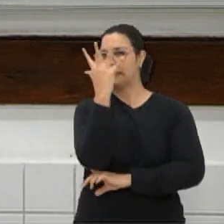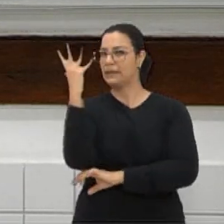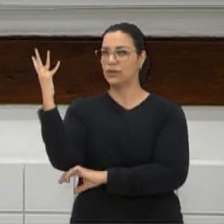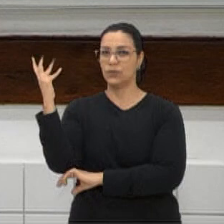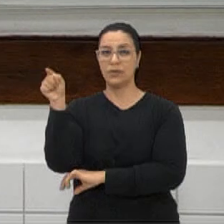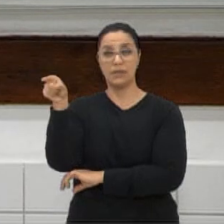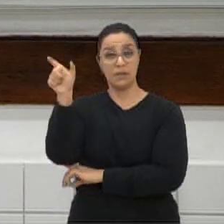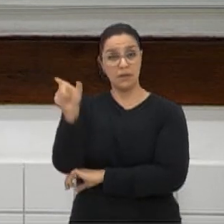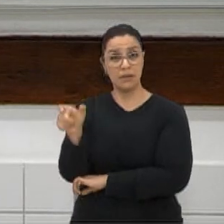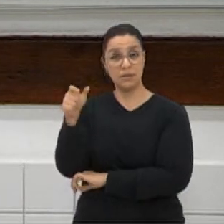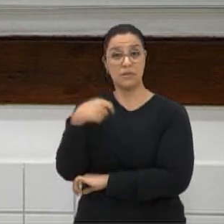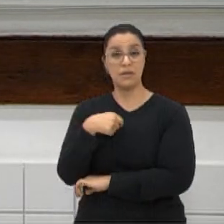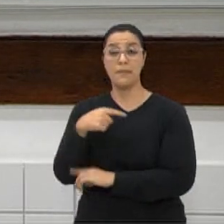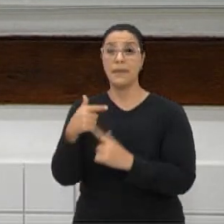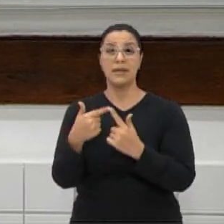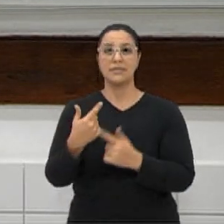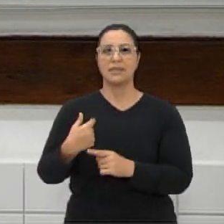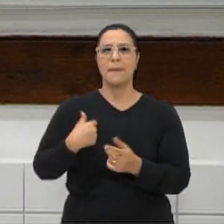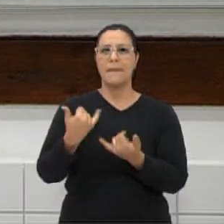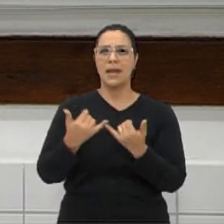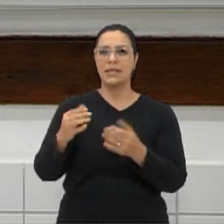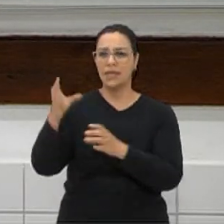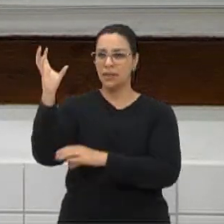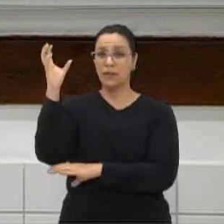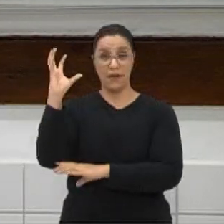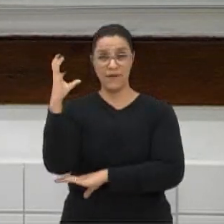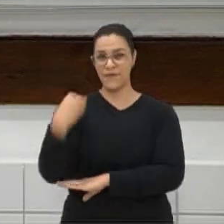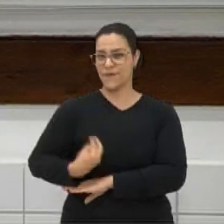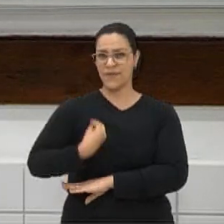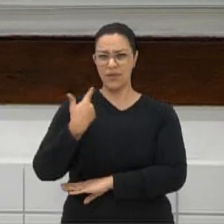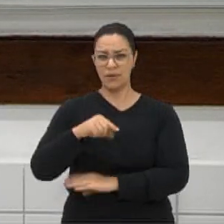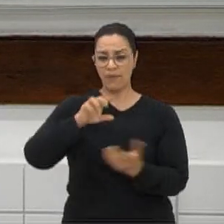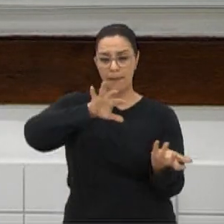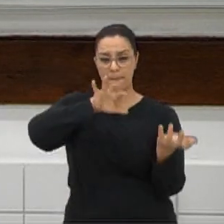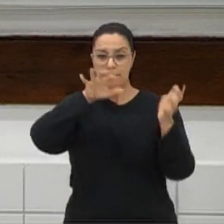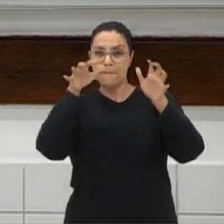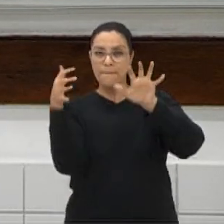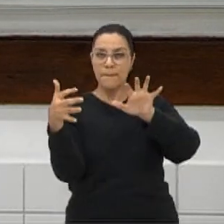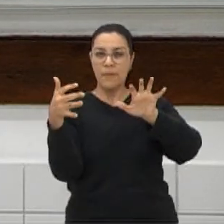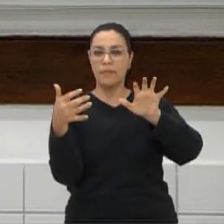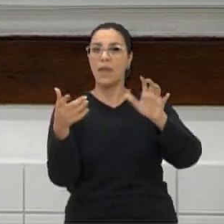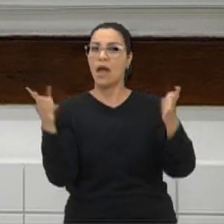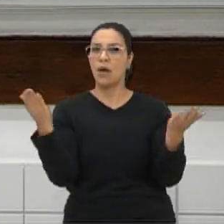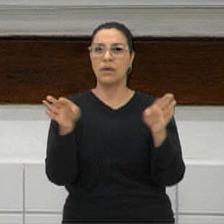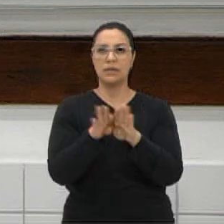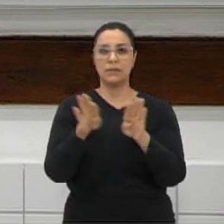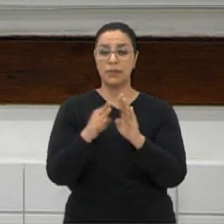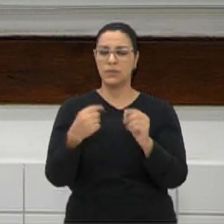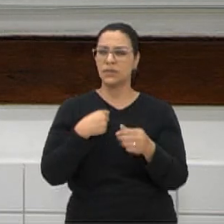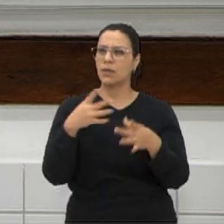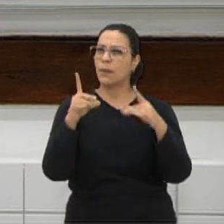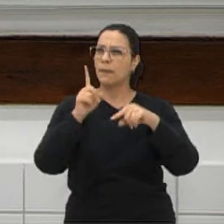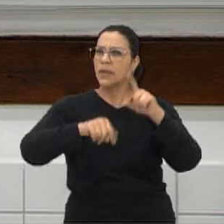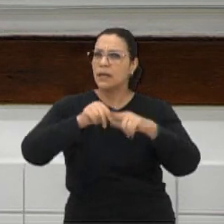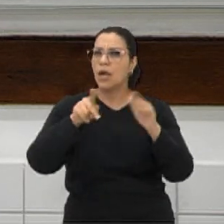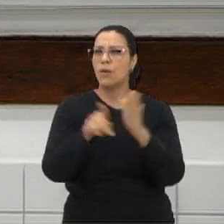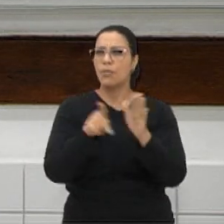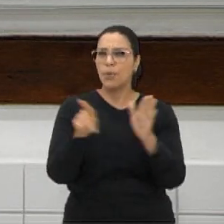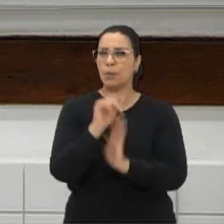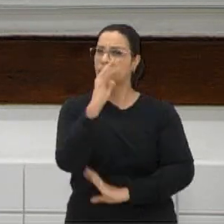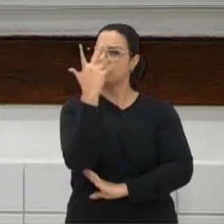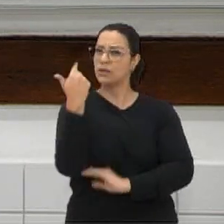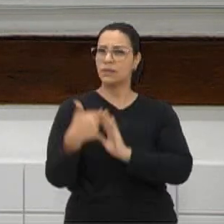uma natureza morta, né? Então, ele vai pensar essa mudança de estação da natureza, construindo elementos da própria natureza